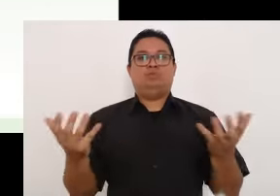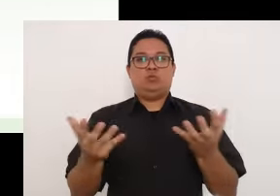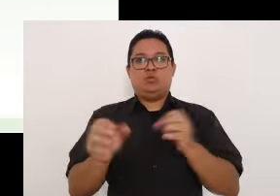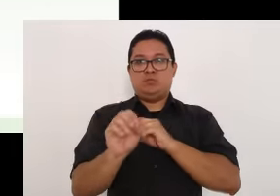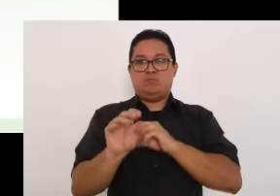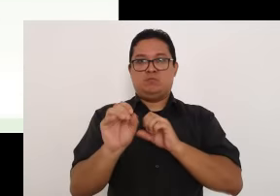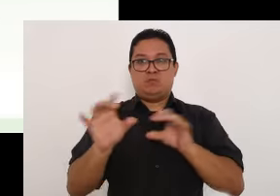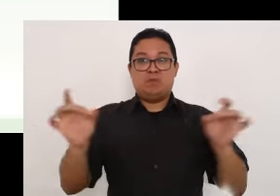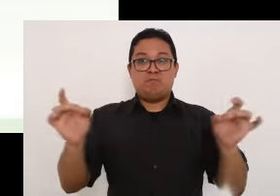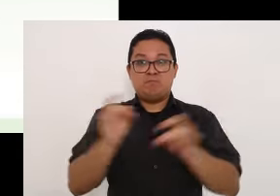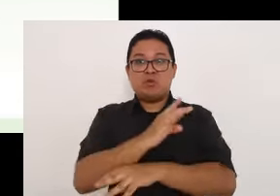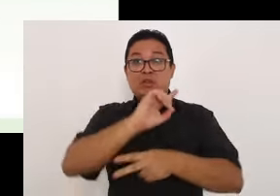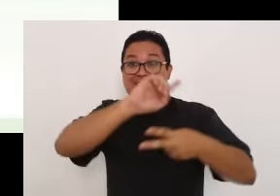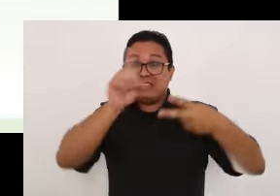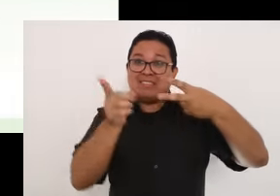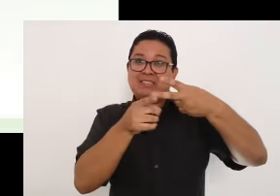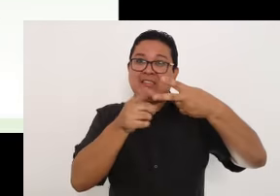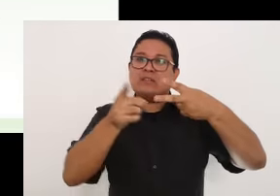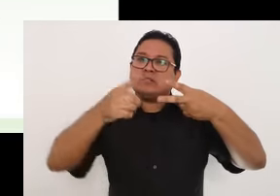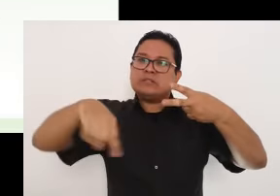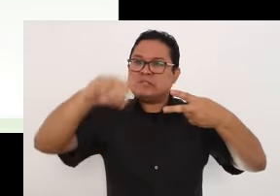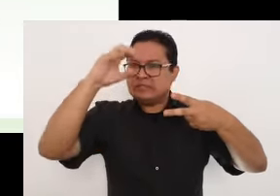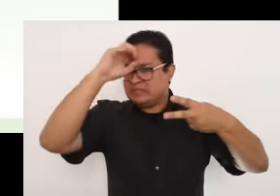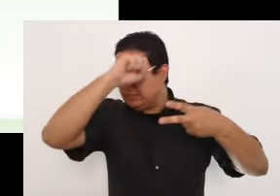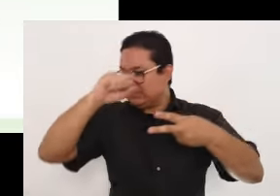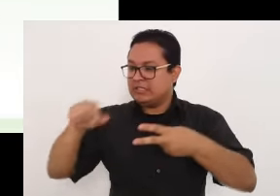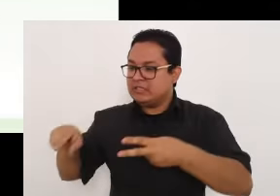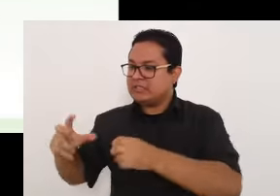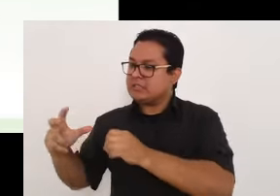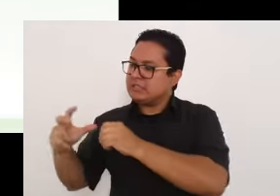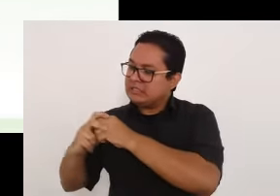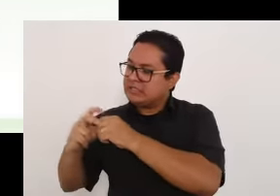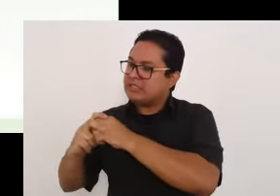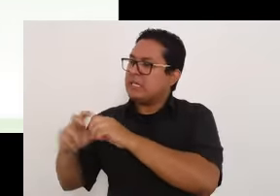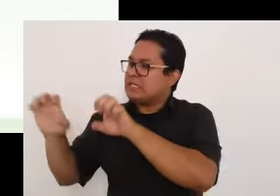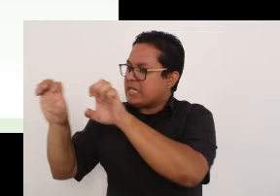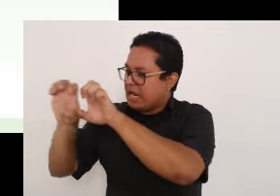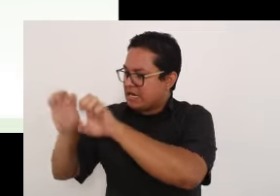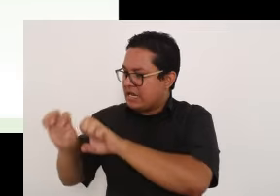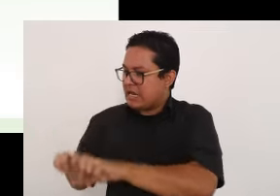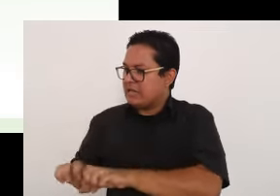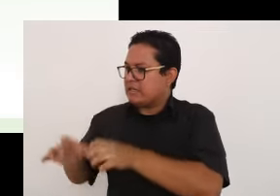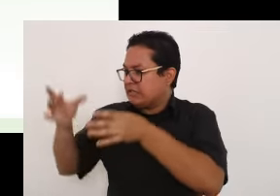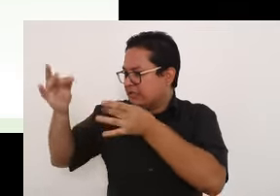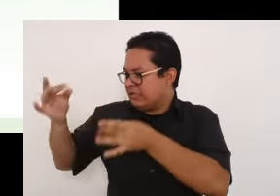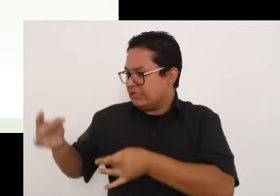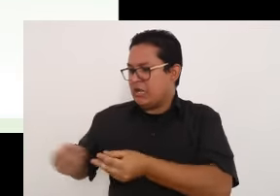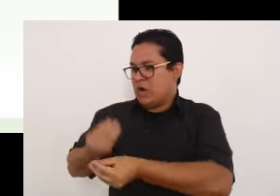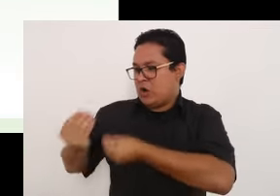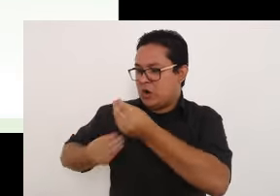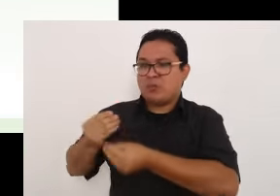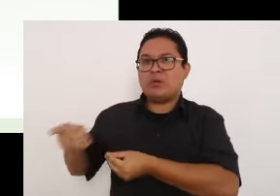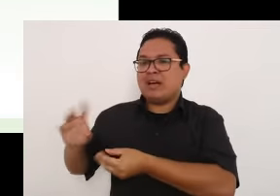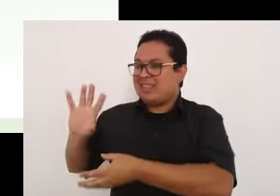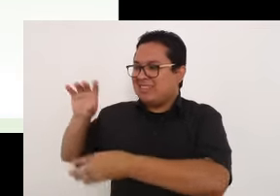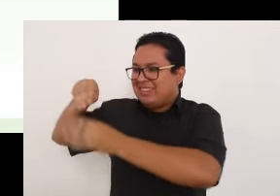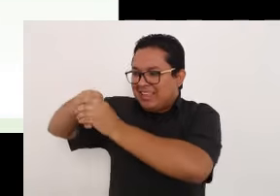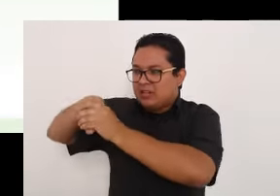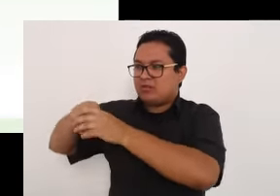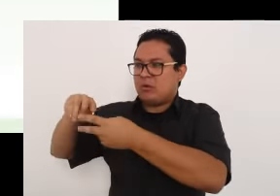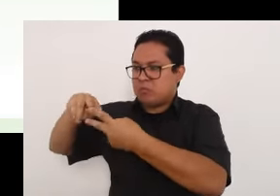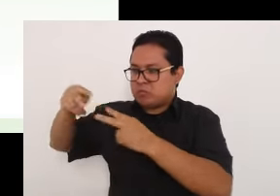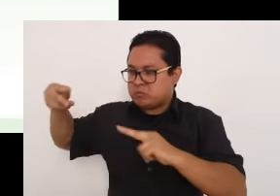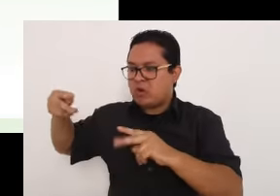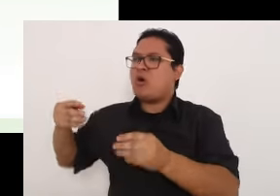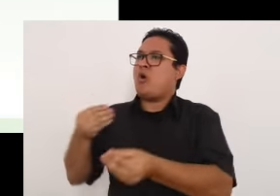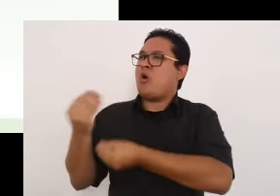aula a gente vai conversar um pouquinho sobre dessa estrutura, o material genético dele, tá? E como é que